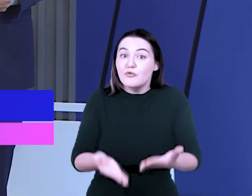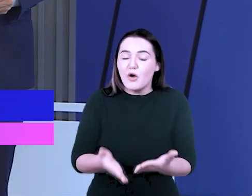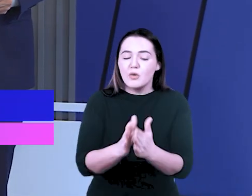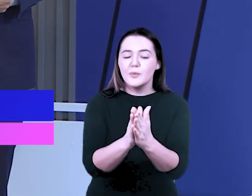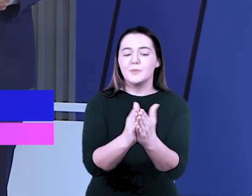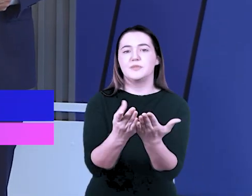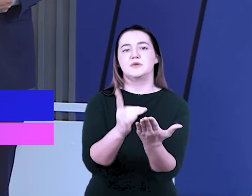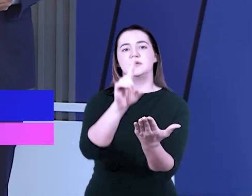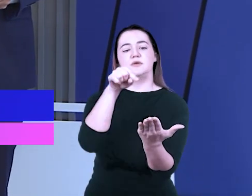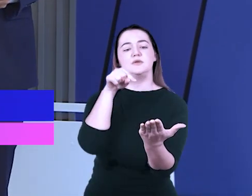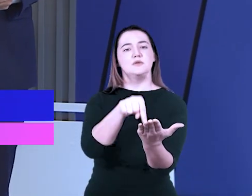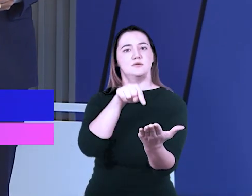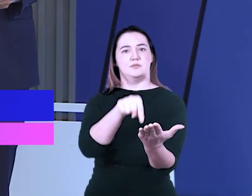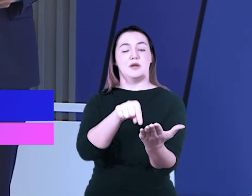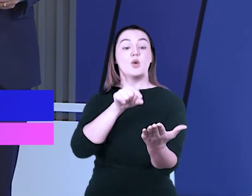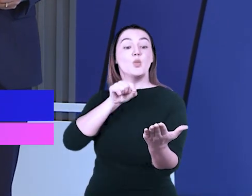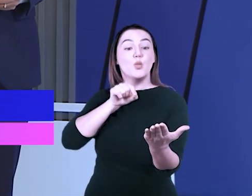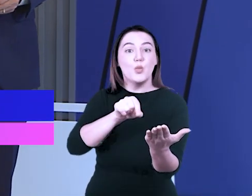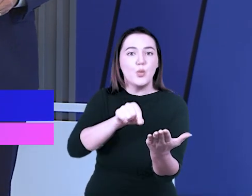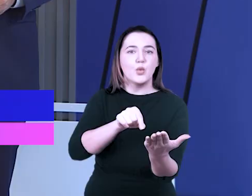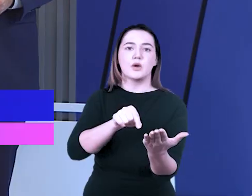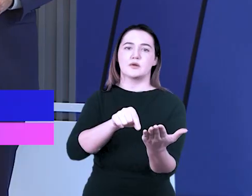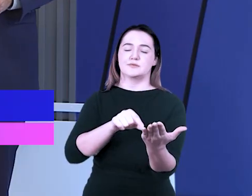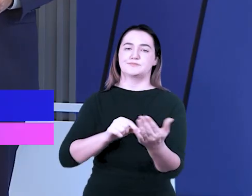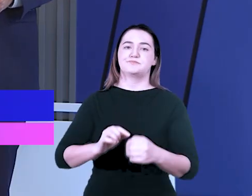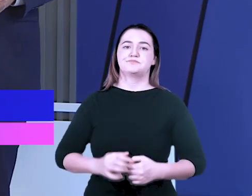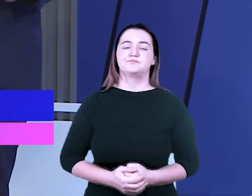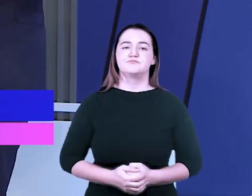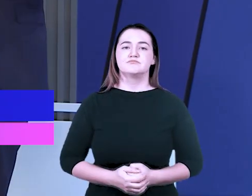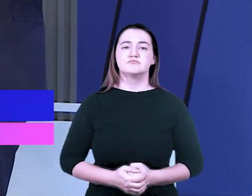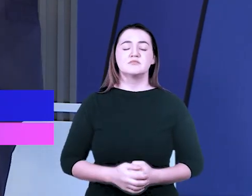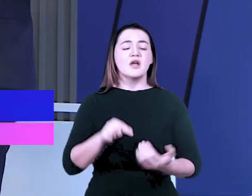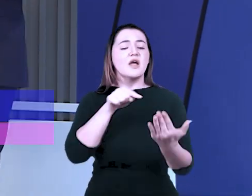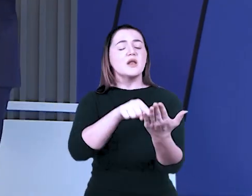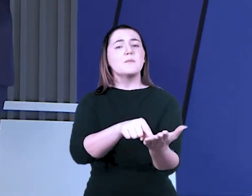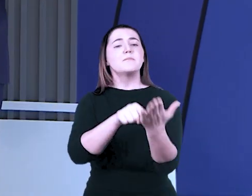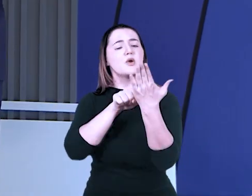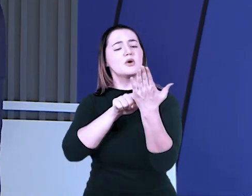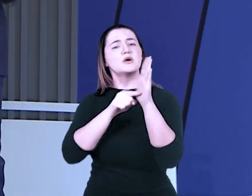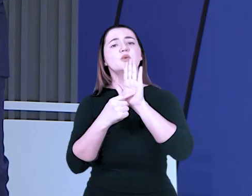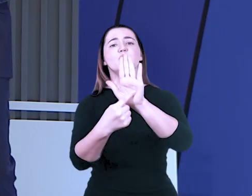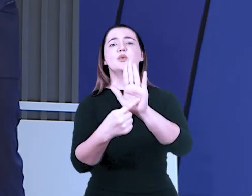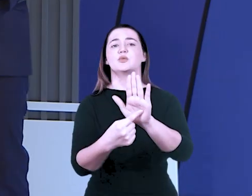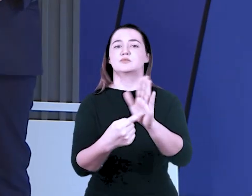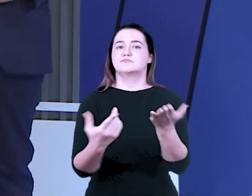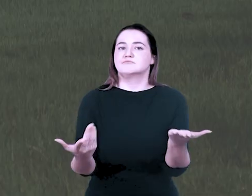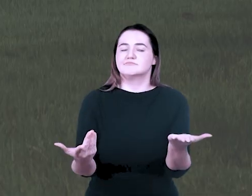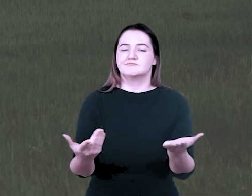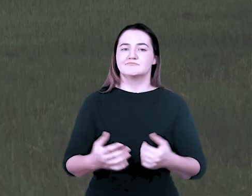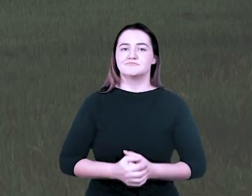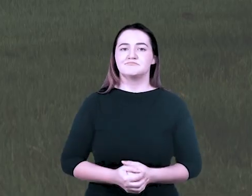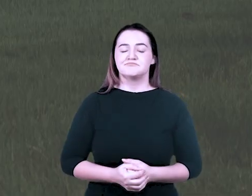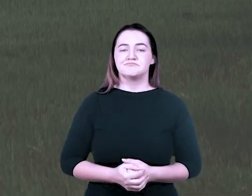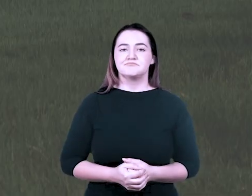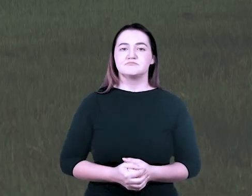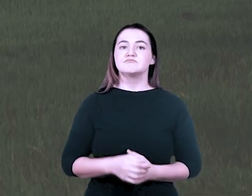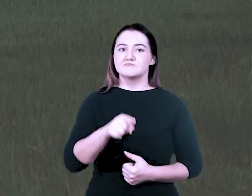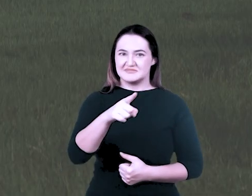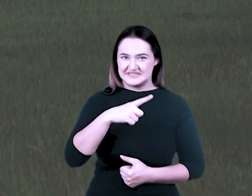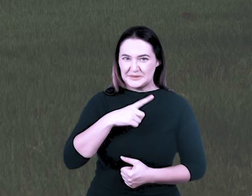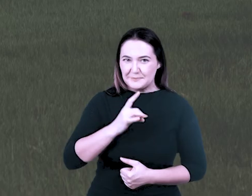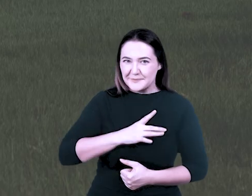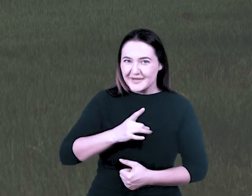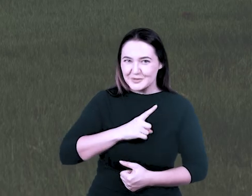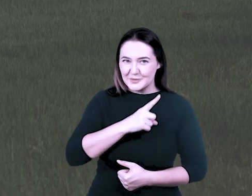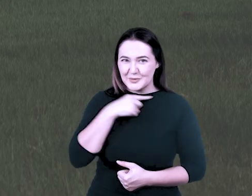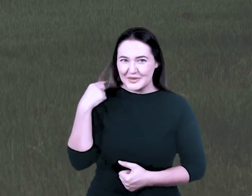apresentar exatamente aquilo que a Bíblia nos diz, o que ela nos revela sobre a morte. Você tem